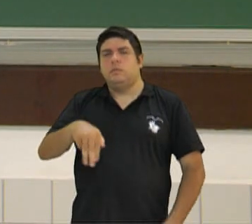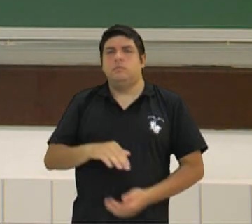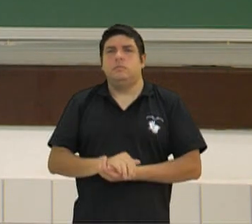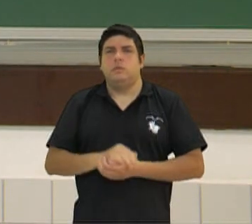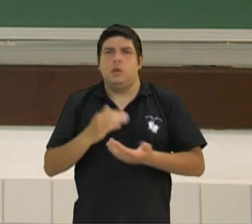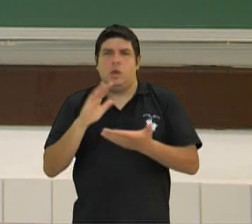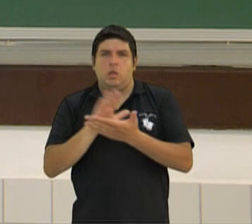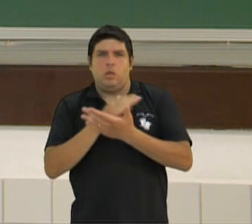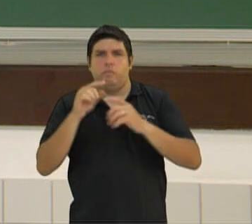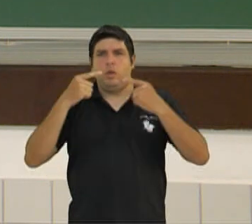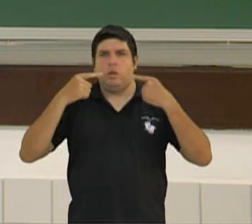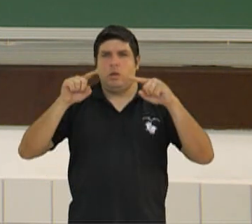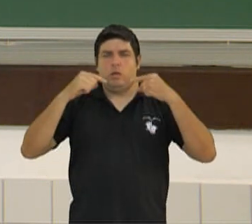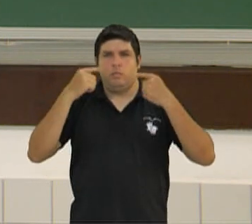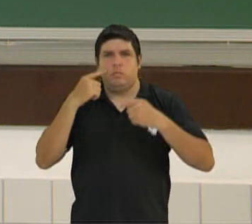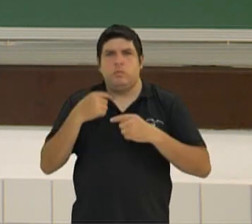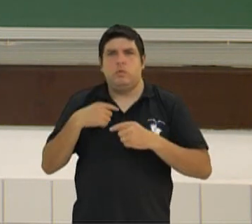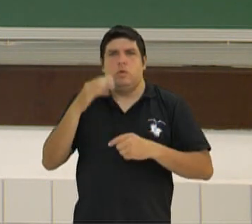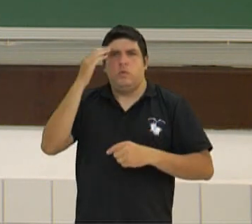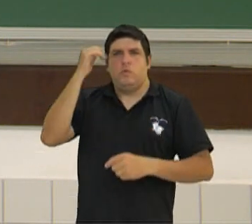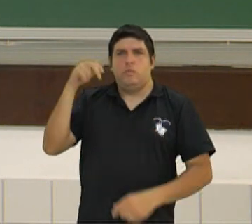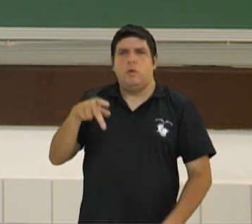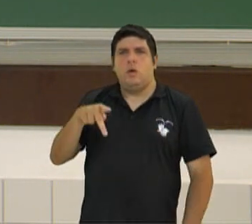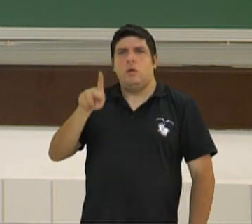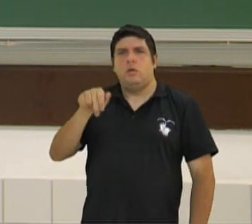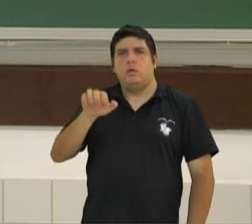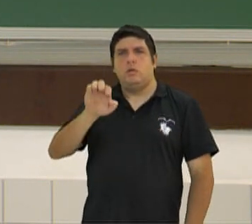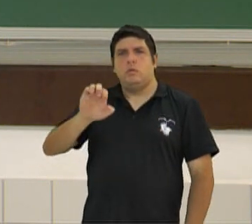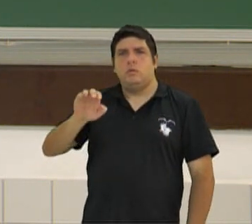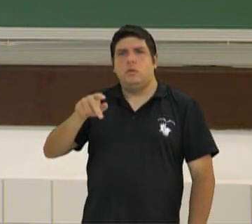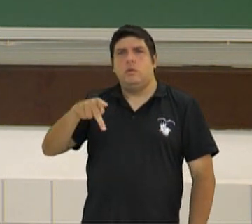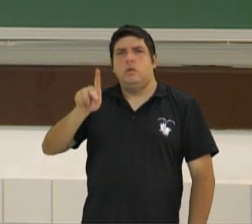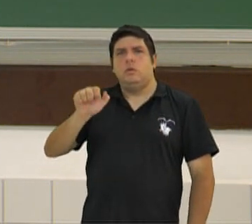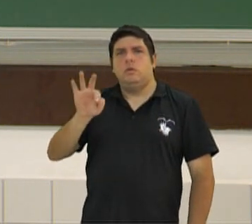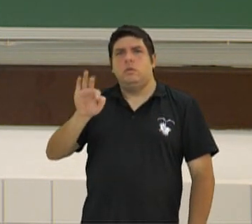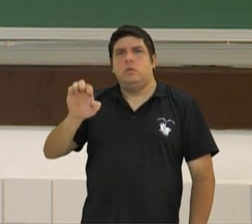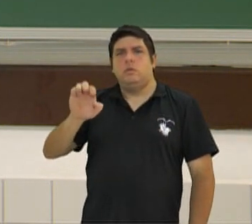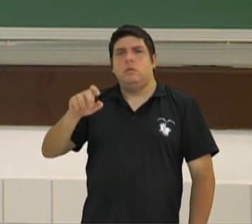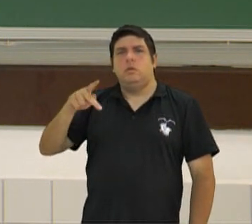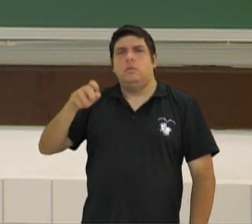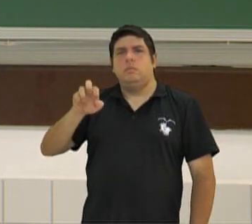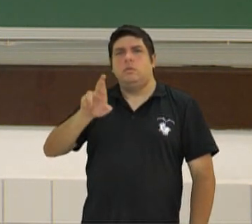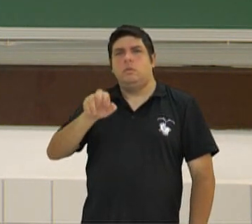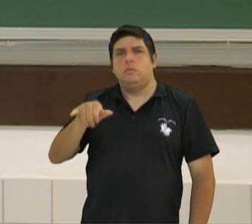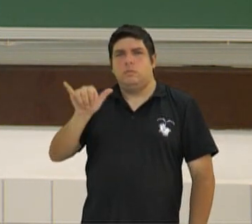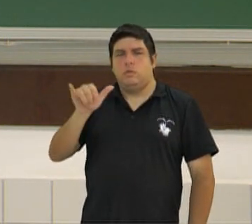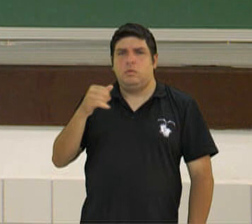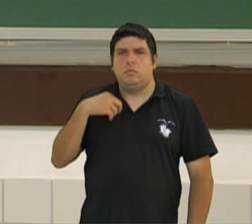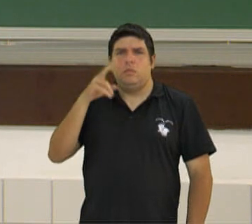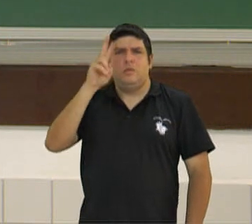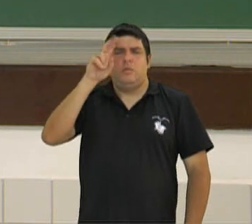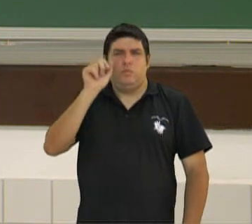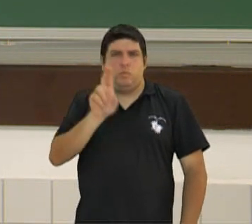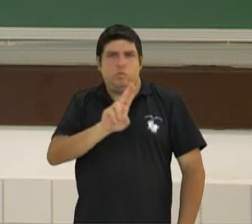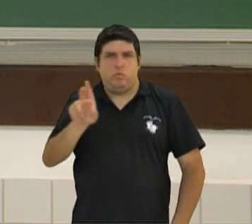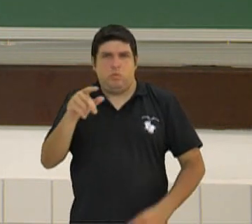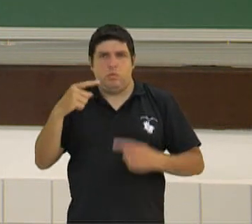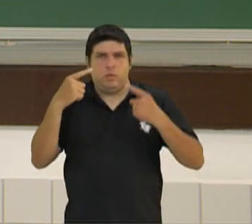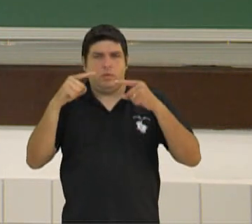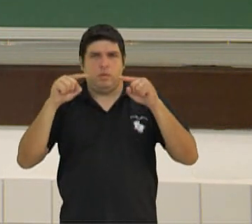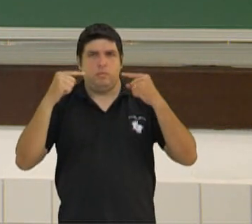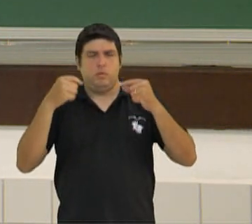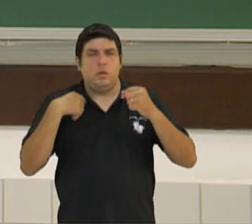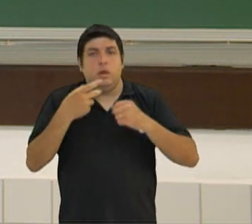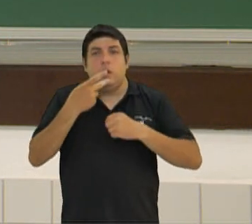justamente com isso. Tem uma música da Katy Perry, aquela Teenage Dream, se eu não me engano o nome da música. E justamente